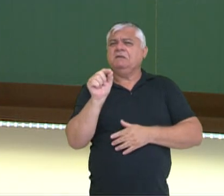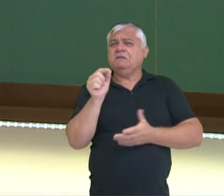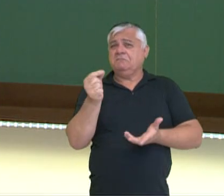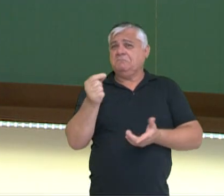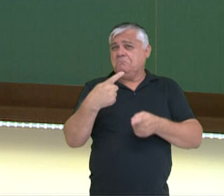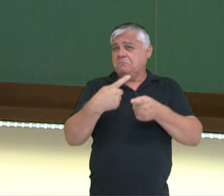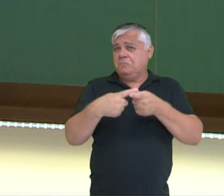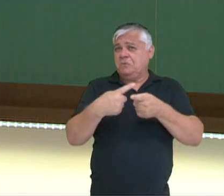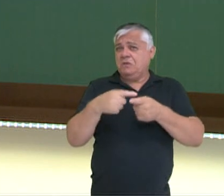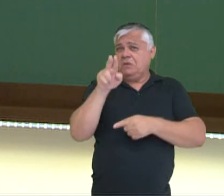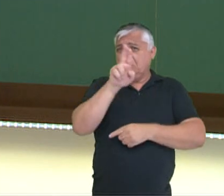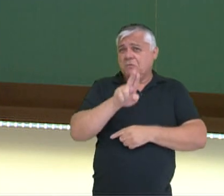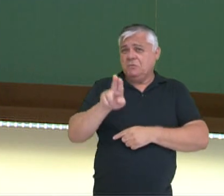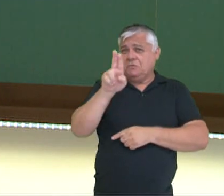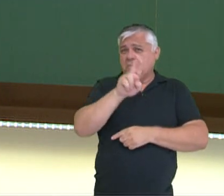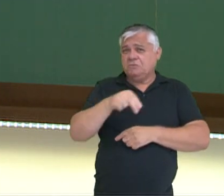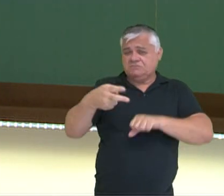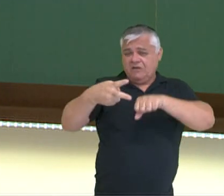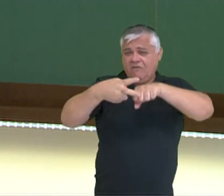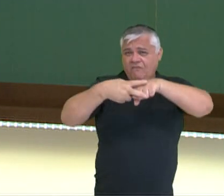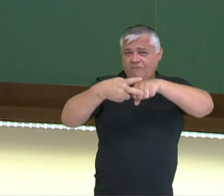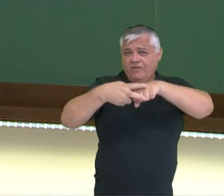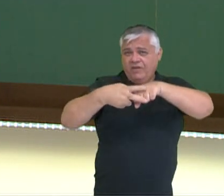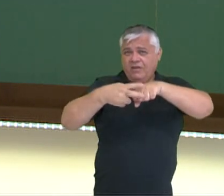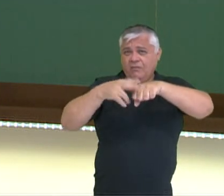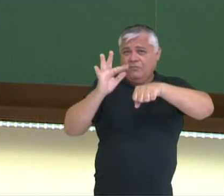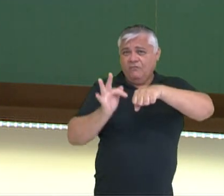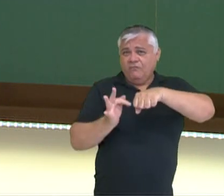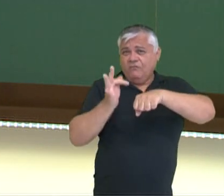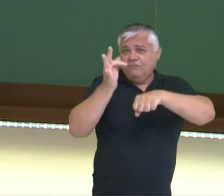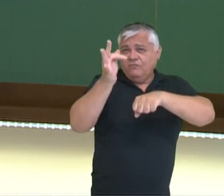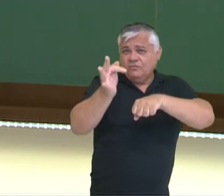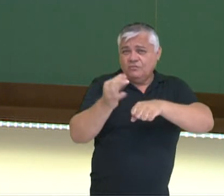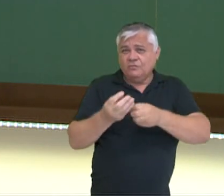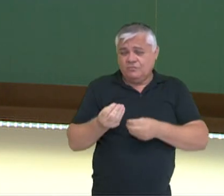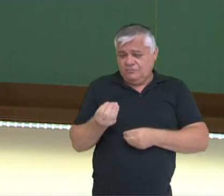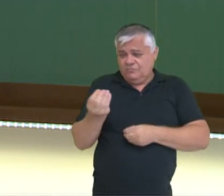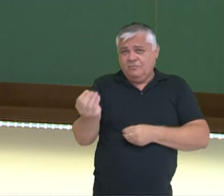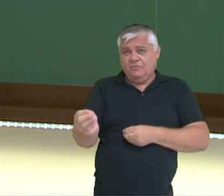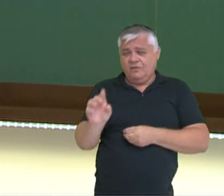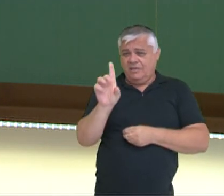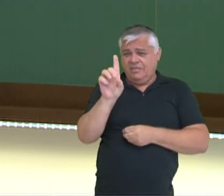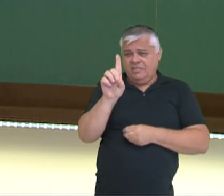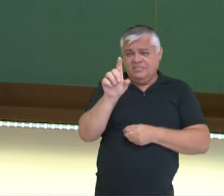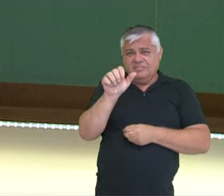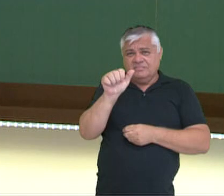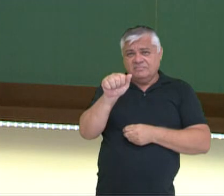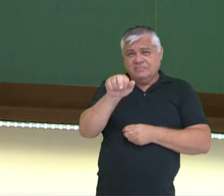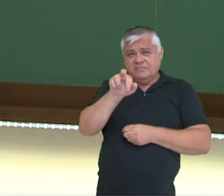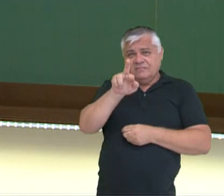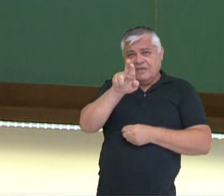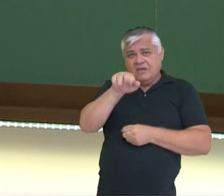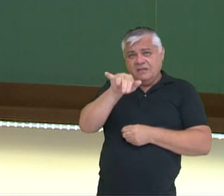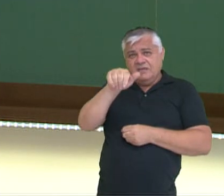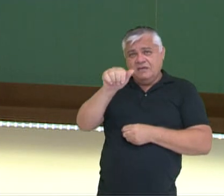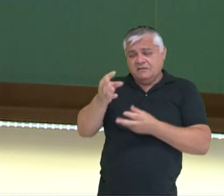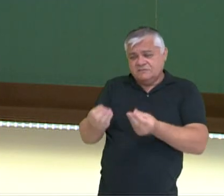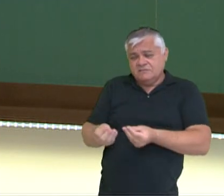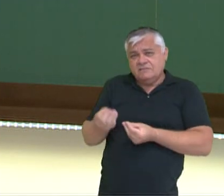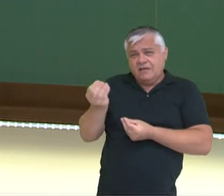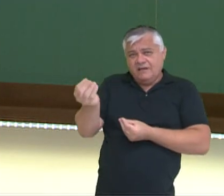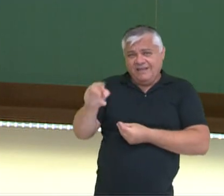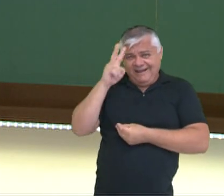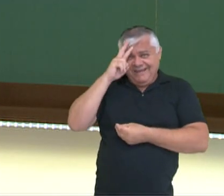Por que há uso da forma verbal no futuro do pretérito? Darias. Lembra? Futuro do pretérito? Eu darei,